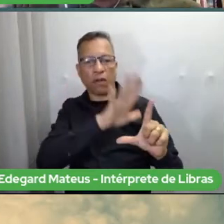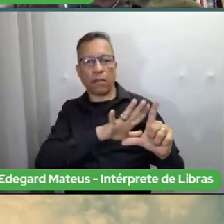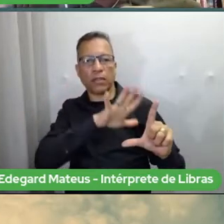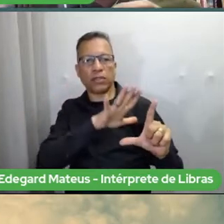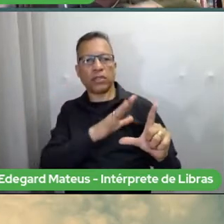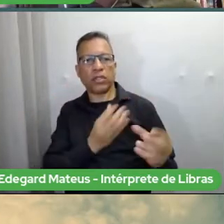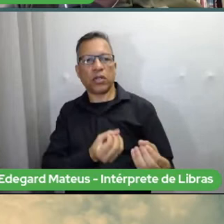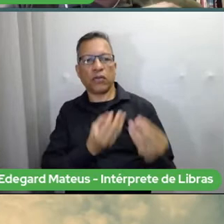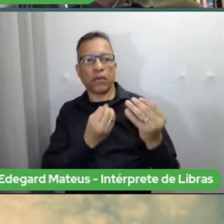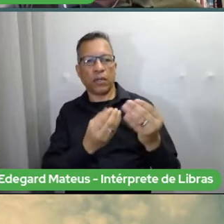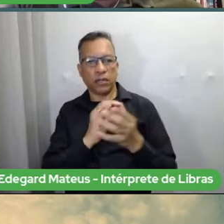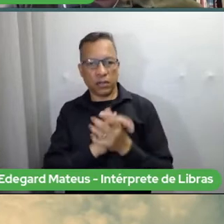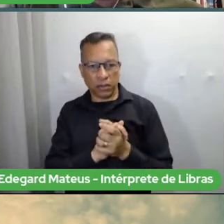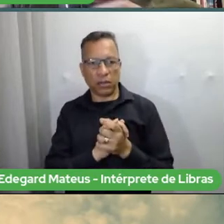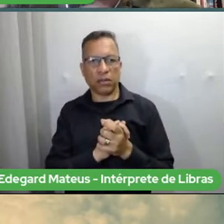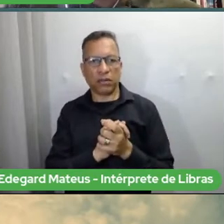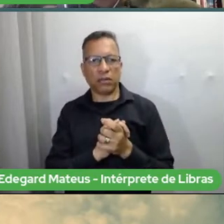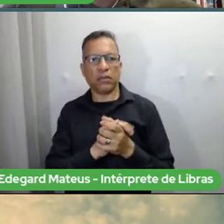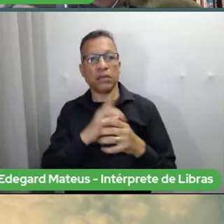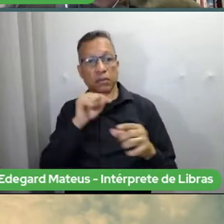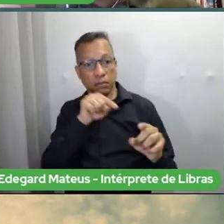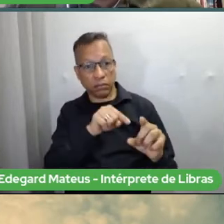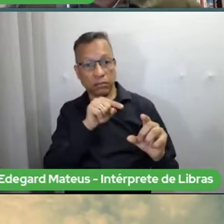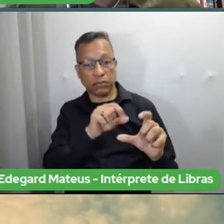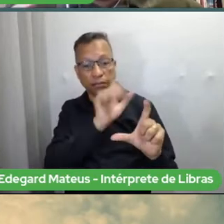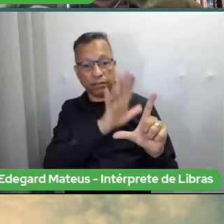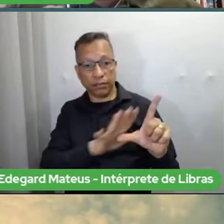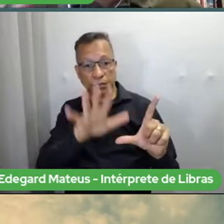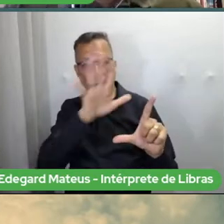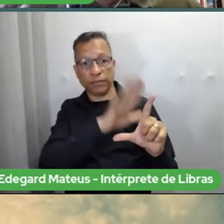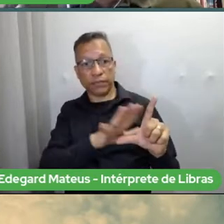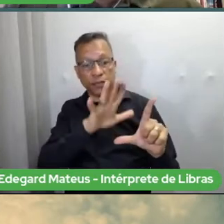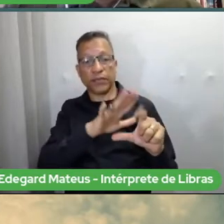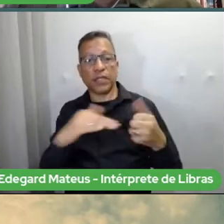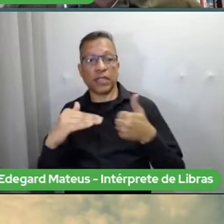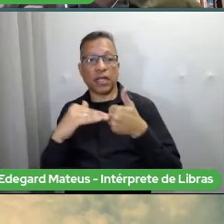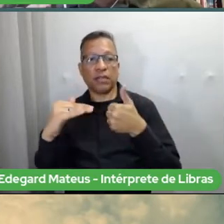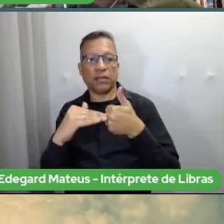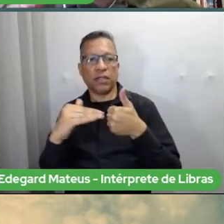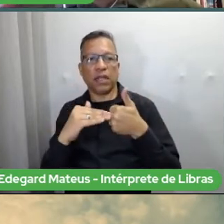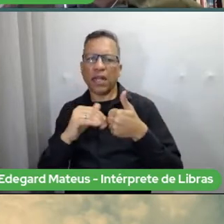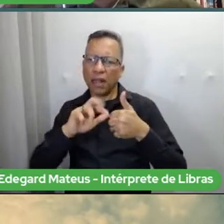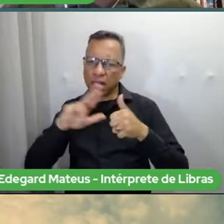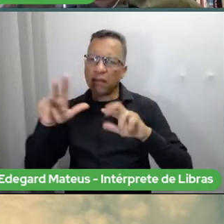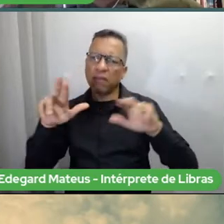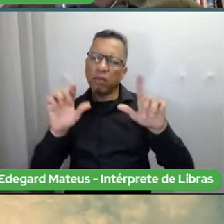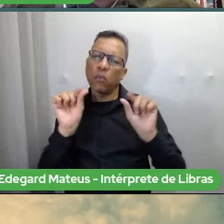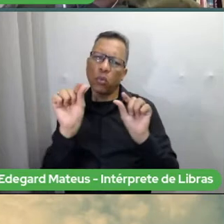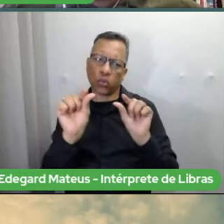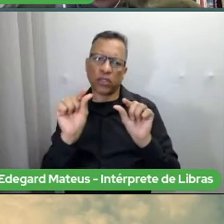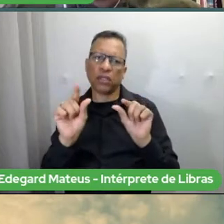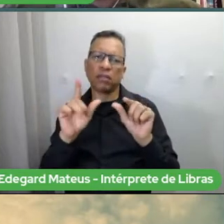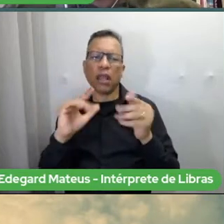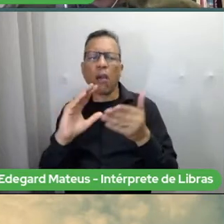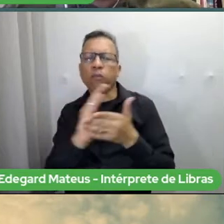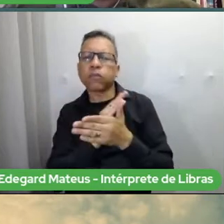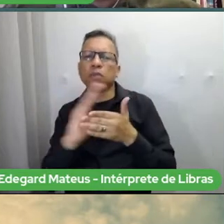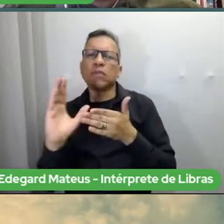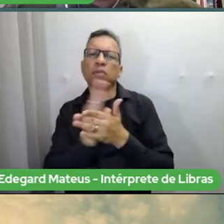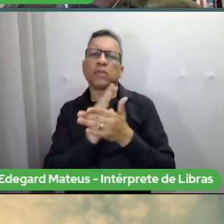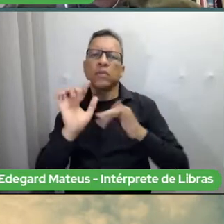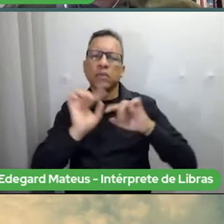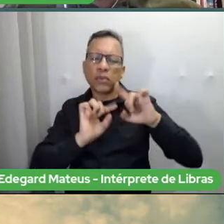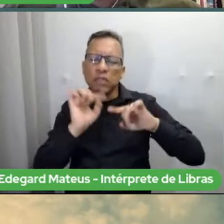de infra de software, a gente também pensa na plataforma de infra de dados. Ela é um pouco diferente, né, tem elementos comuns, né, como ferramentas de